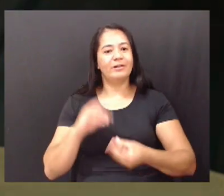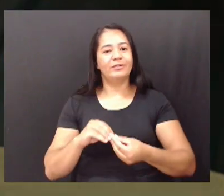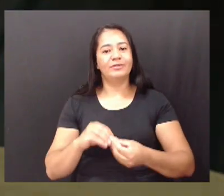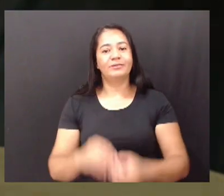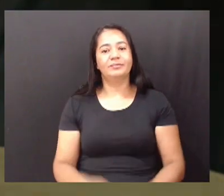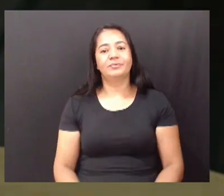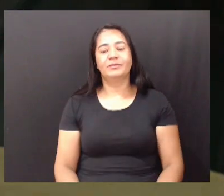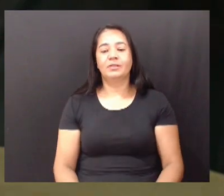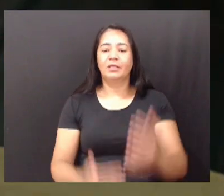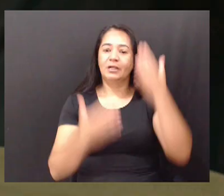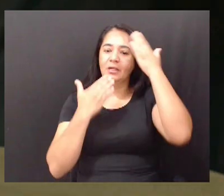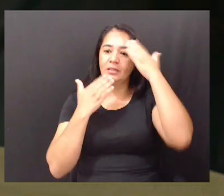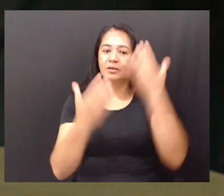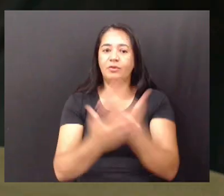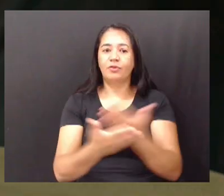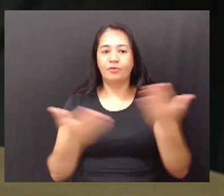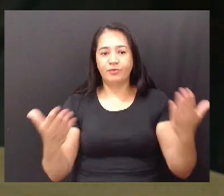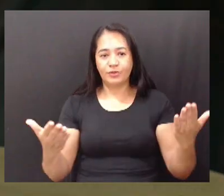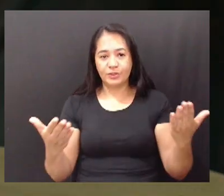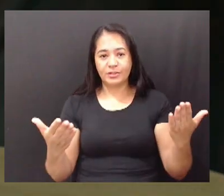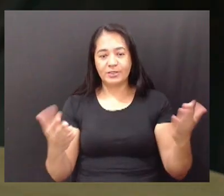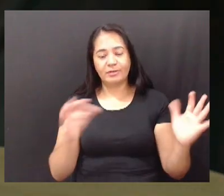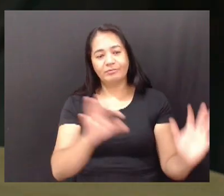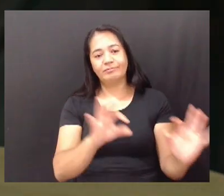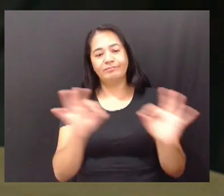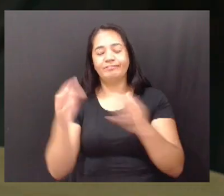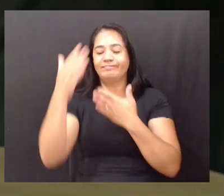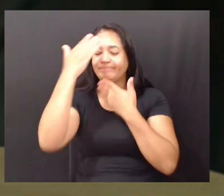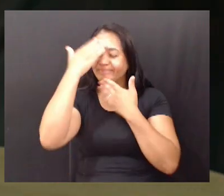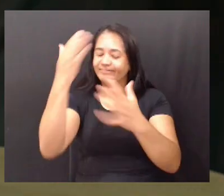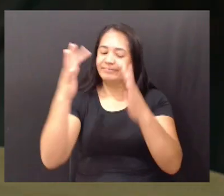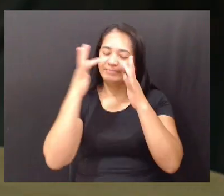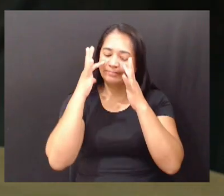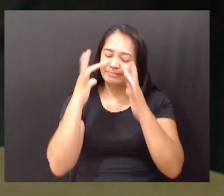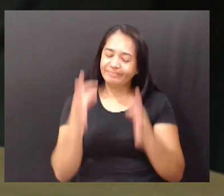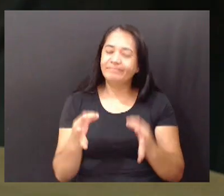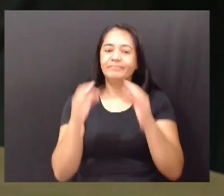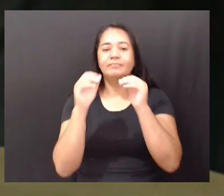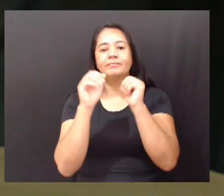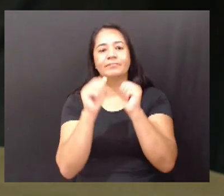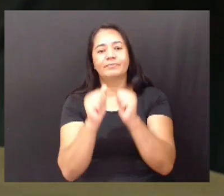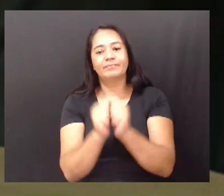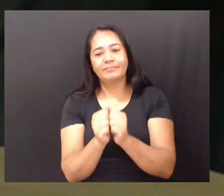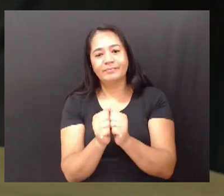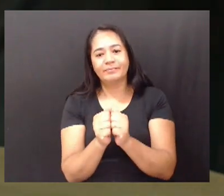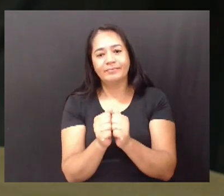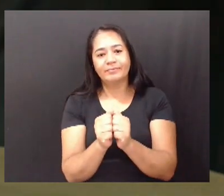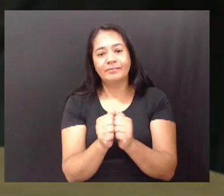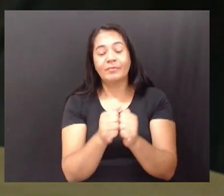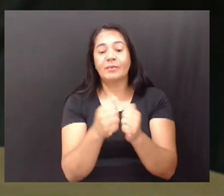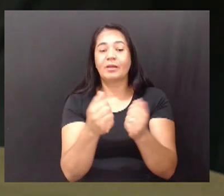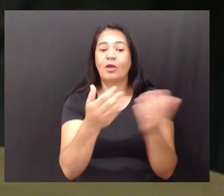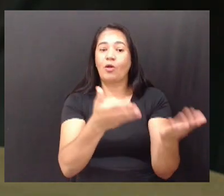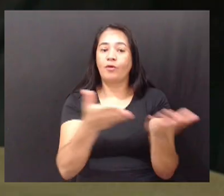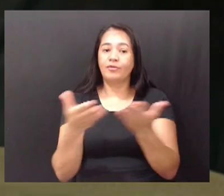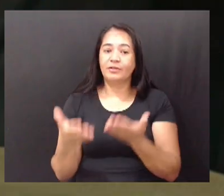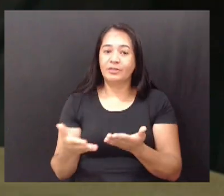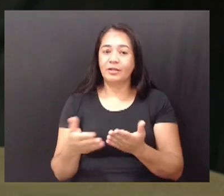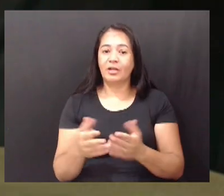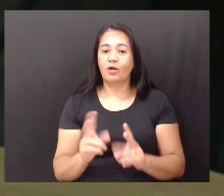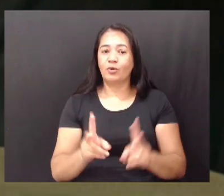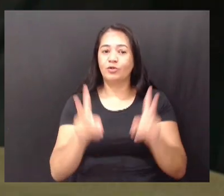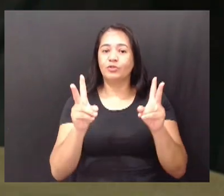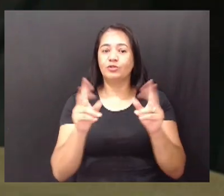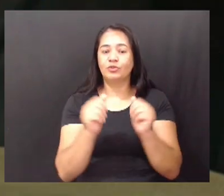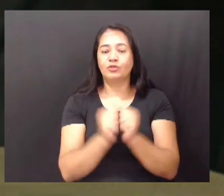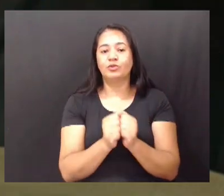você também que está aí do outro lado. Obrigada pela audiência, pela companhia. Quero convidar você para continuar conosco. A programação da TV